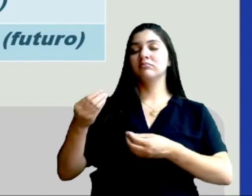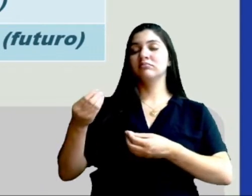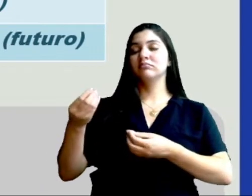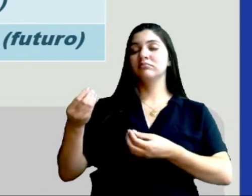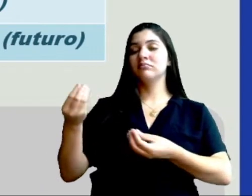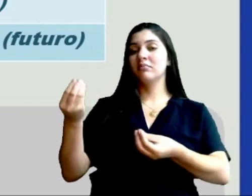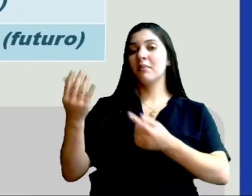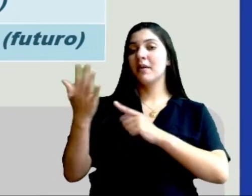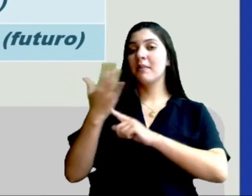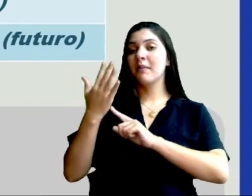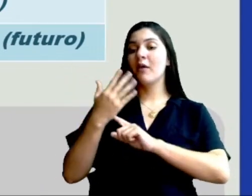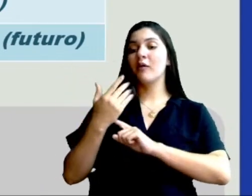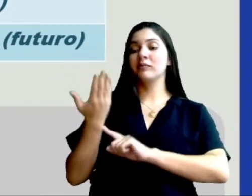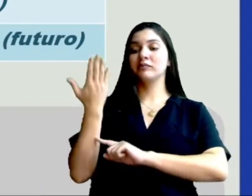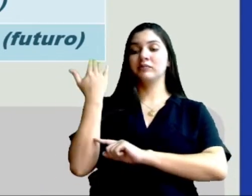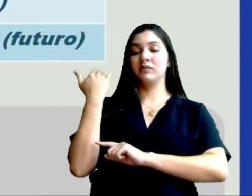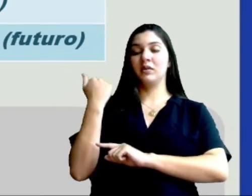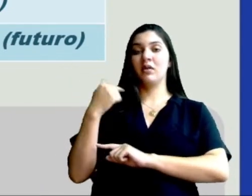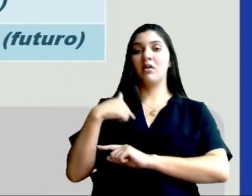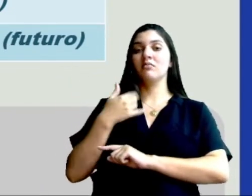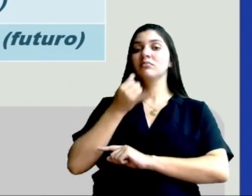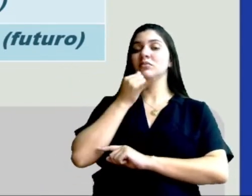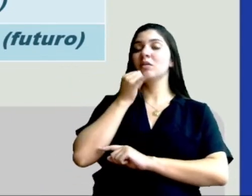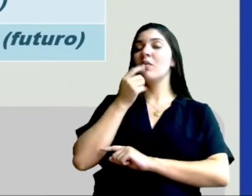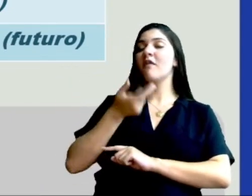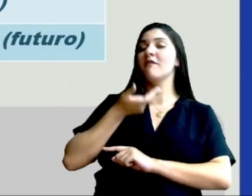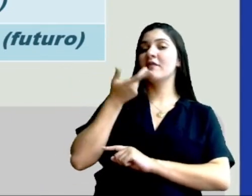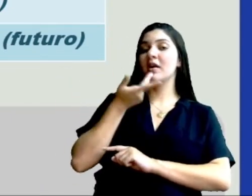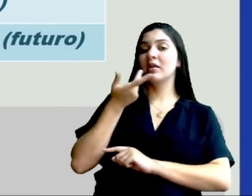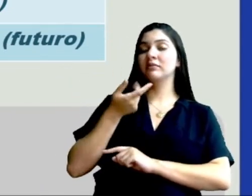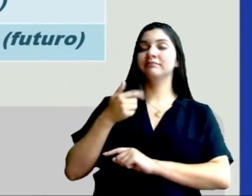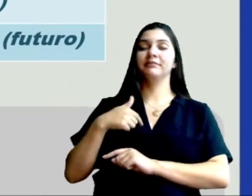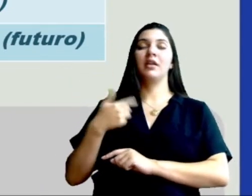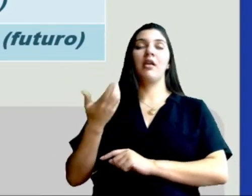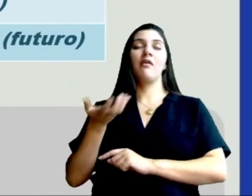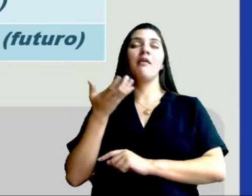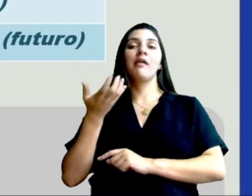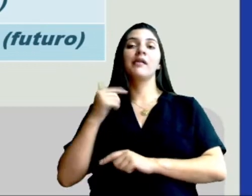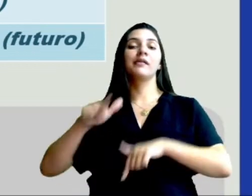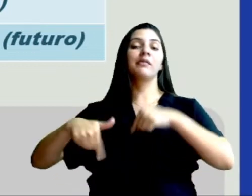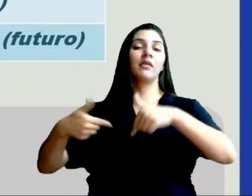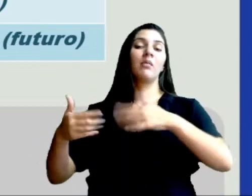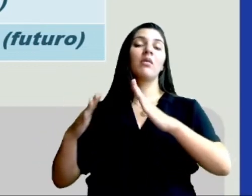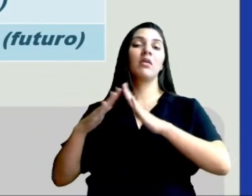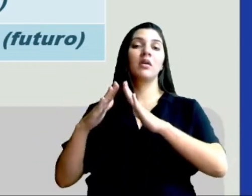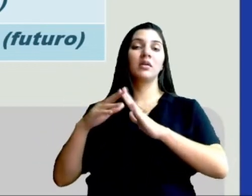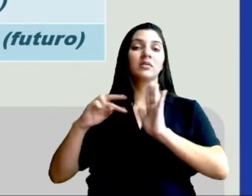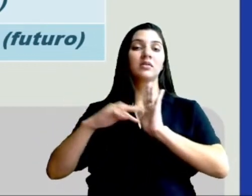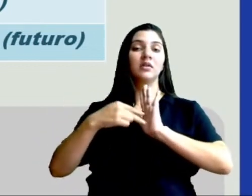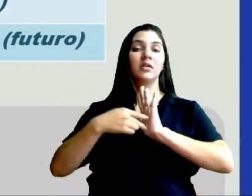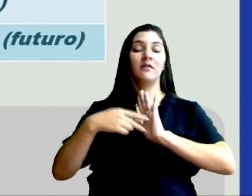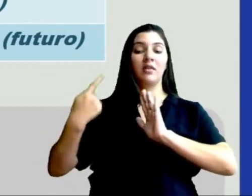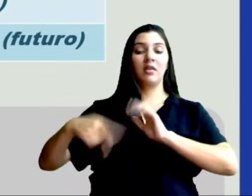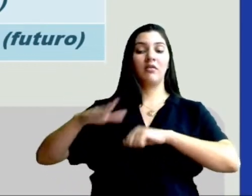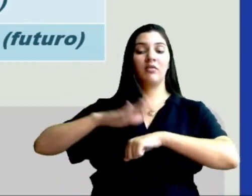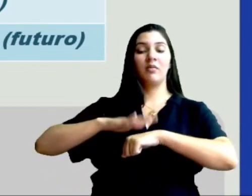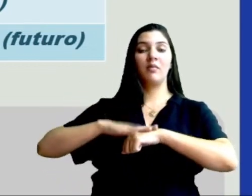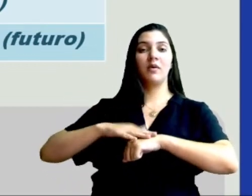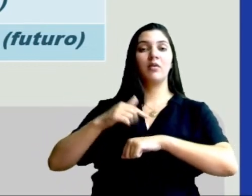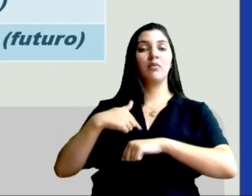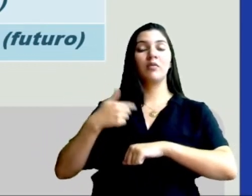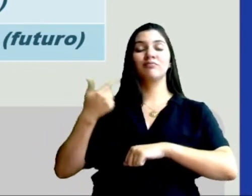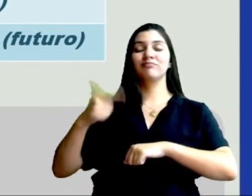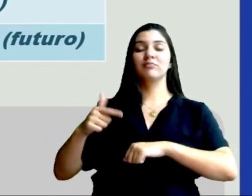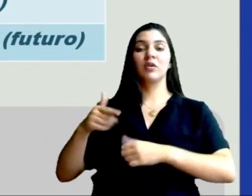indique que está no passado. Então, eu estou falando, quem me dera que eu trabalhasse de casa. Significa que neste momento eu não